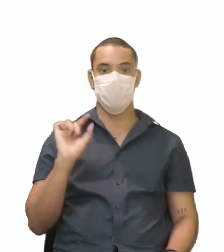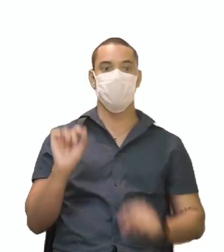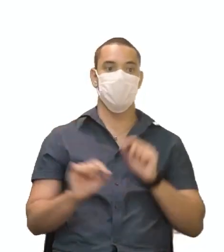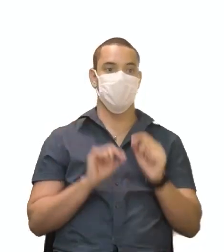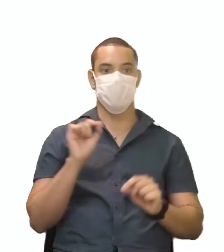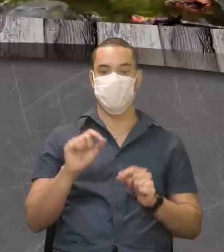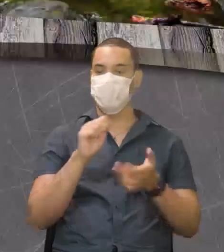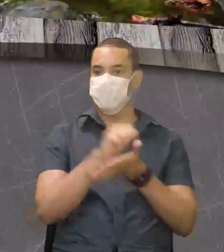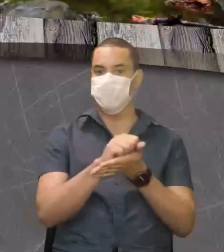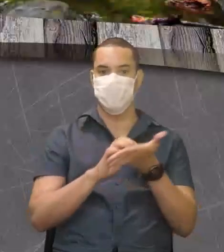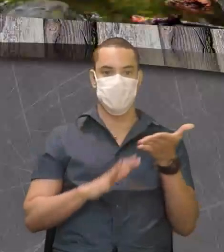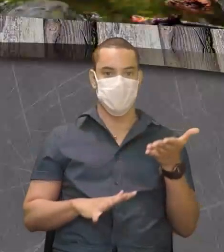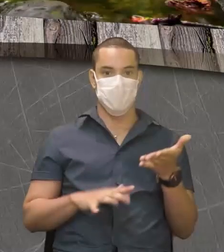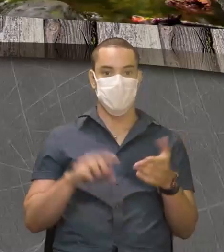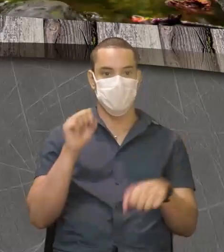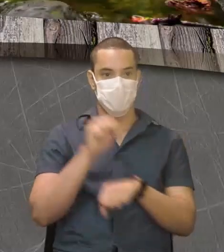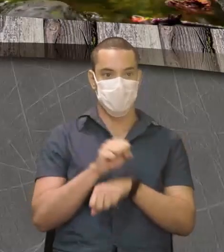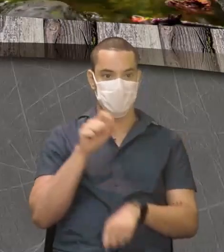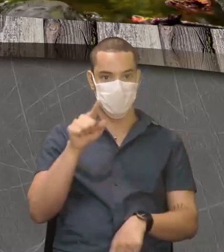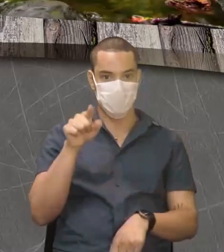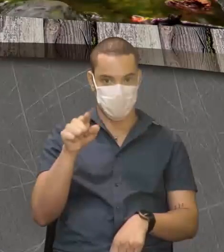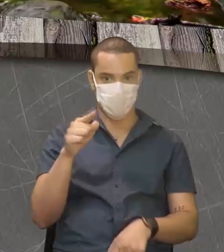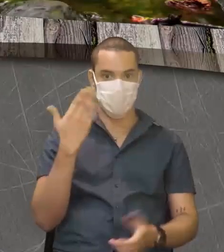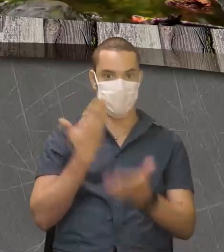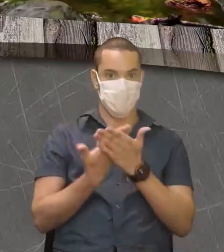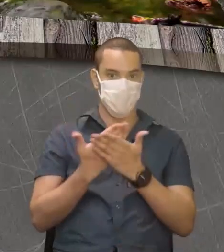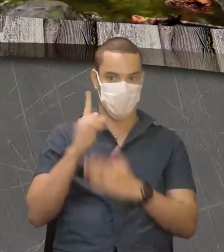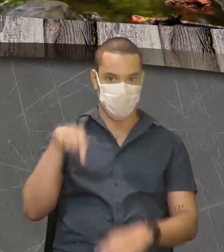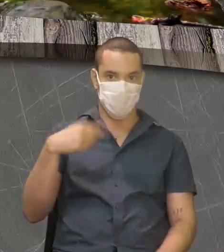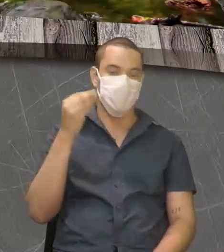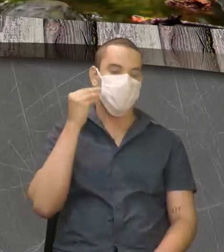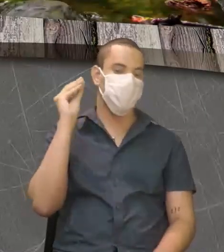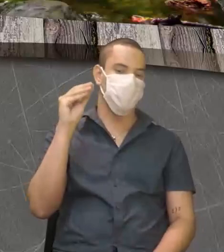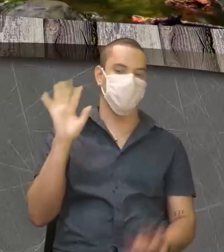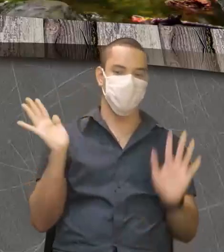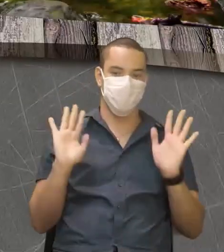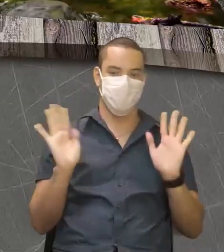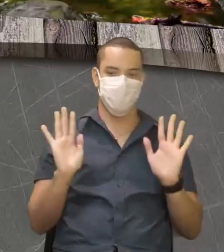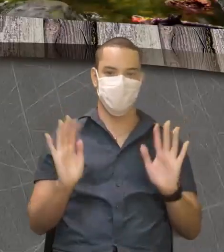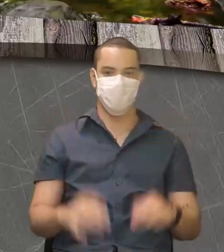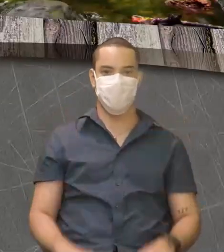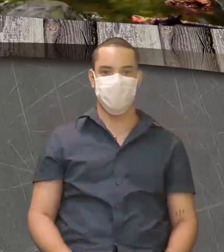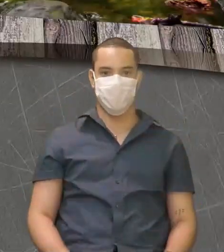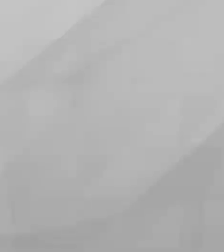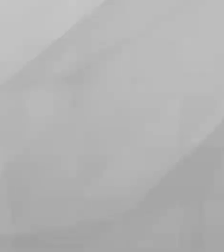nossa atividade. Eu te aguardo para a nossa próxima aula. Beijo. Tchau.